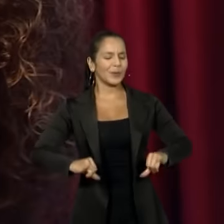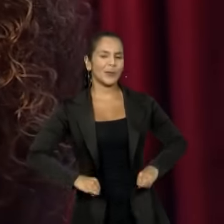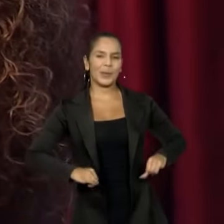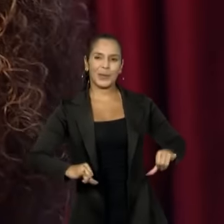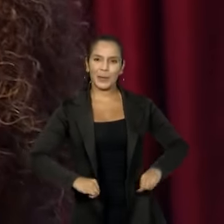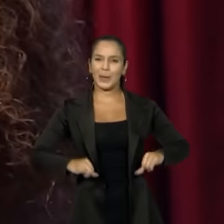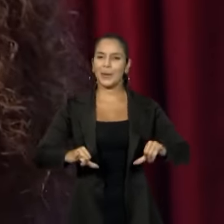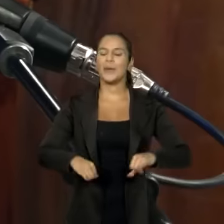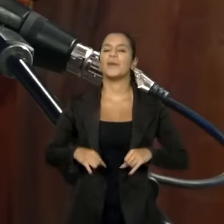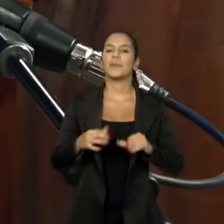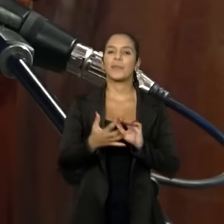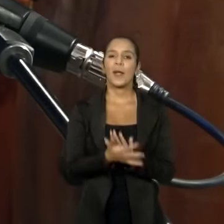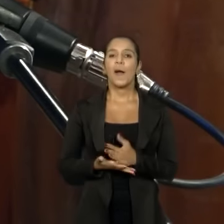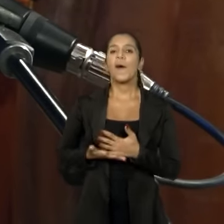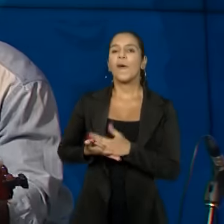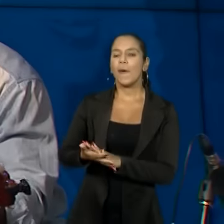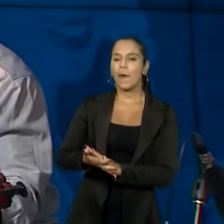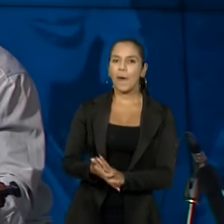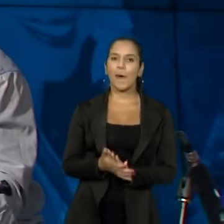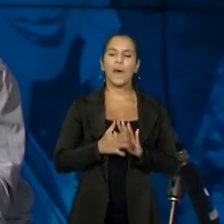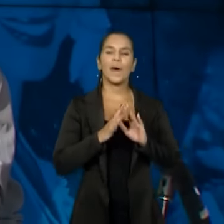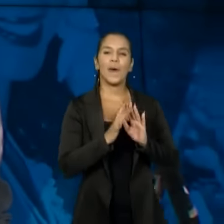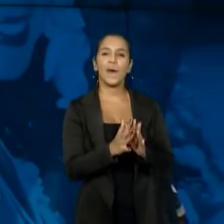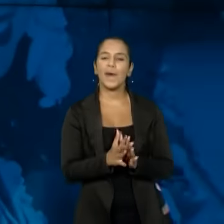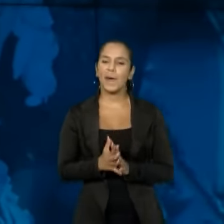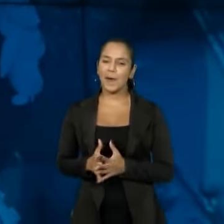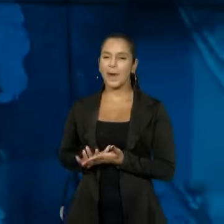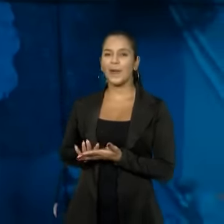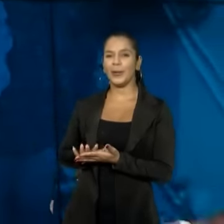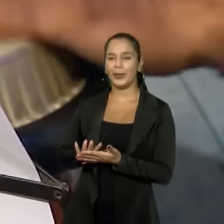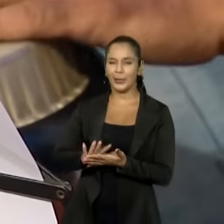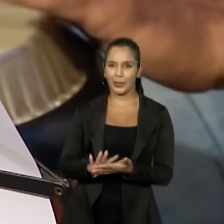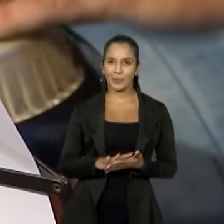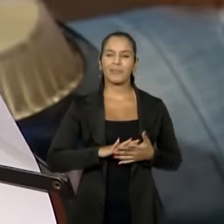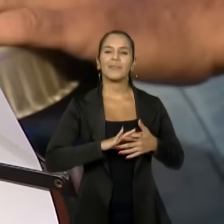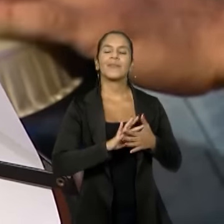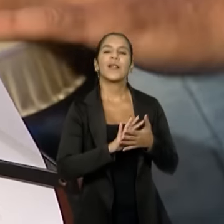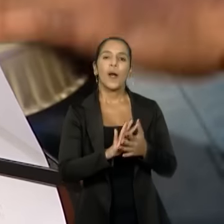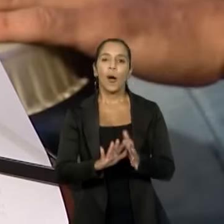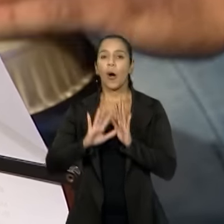de dor. Oh, oh, oh, oh.